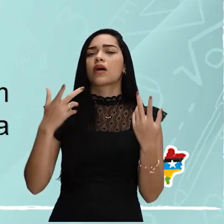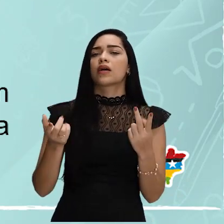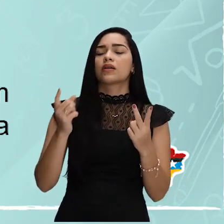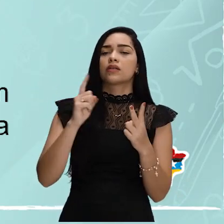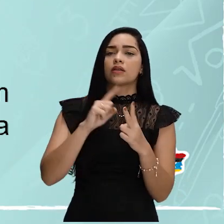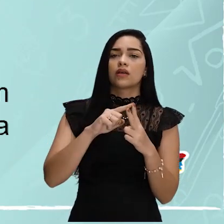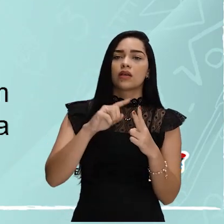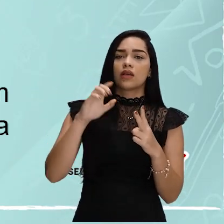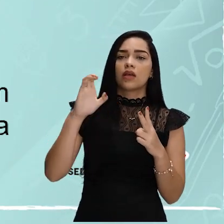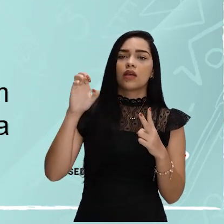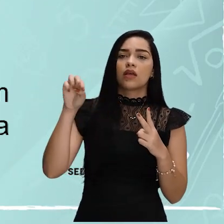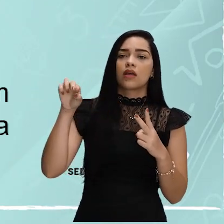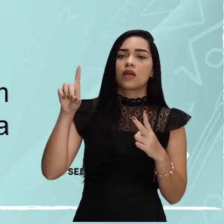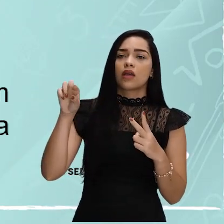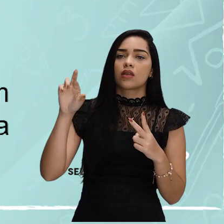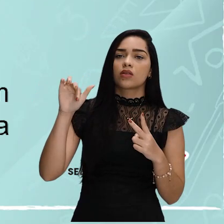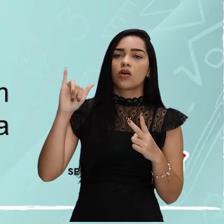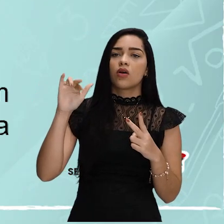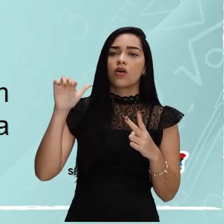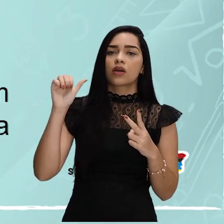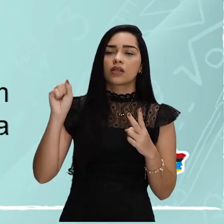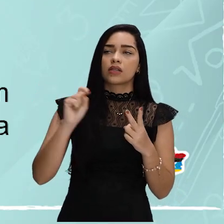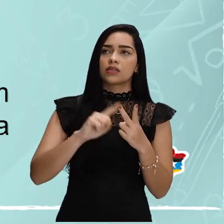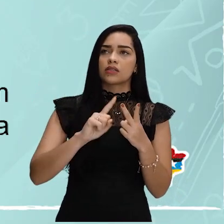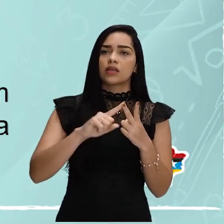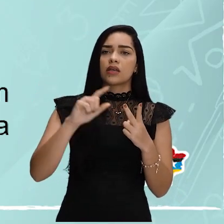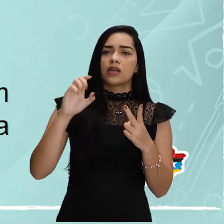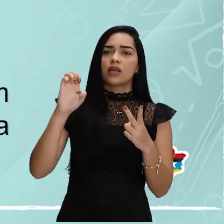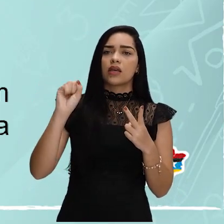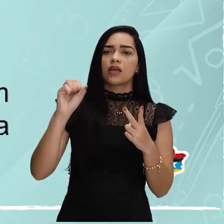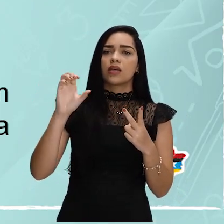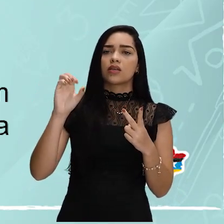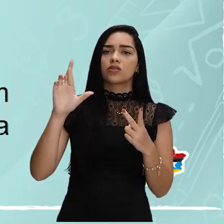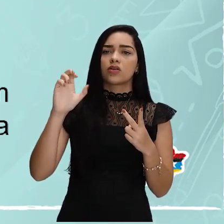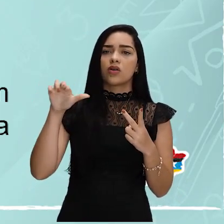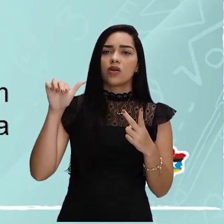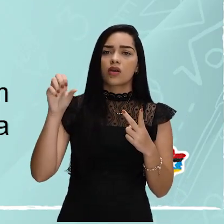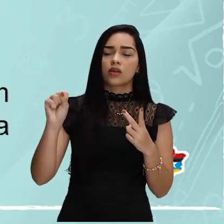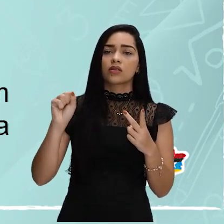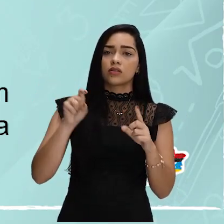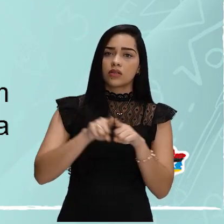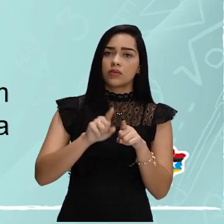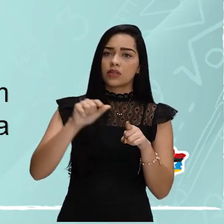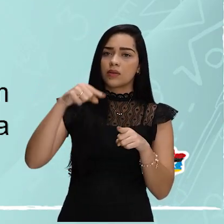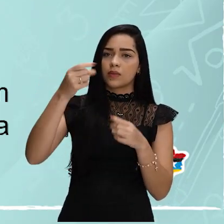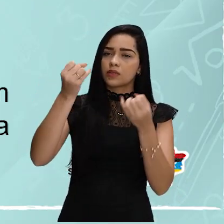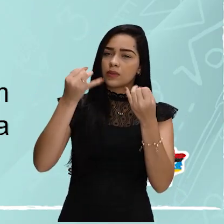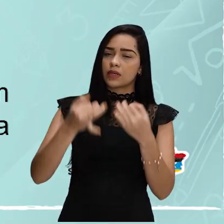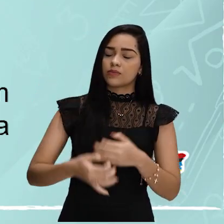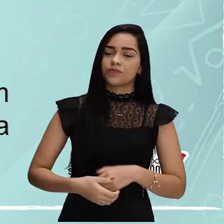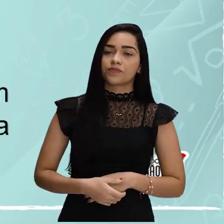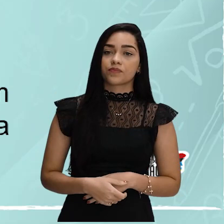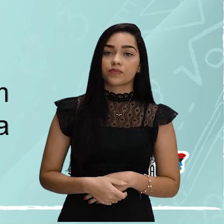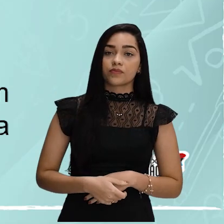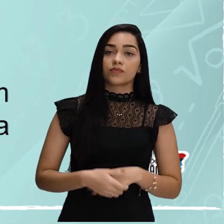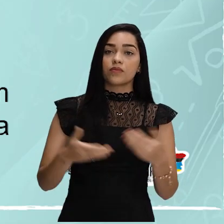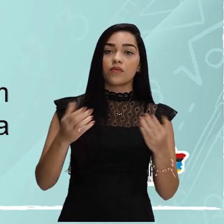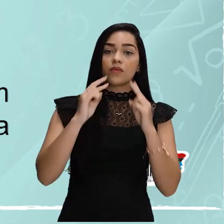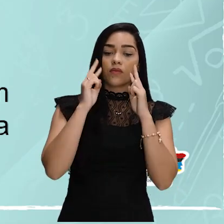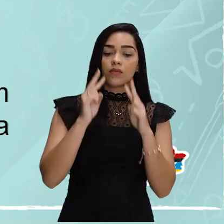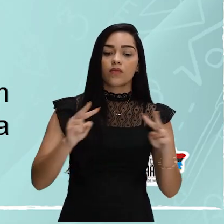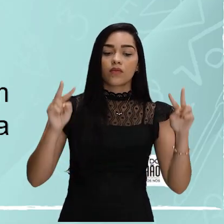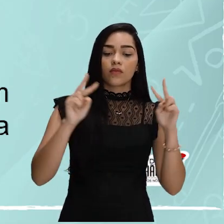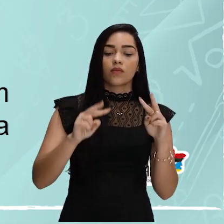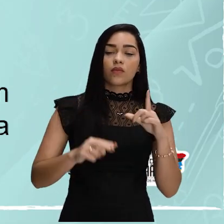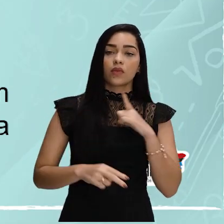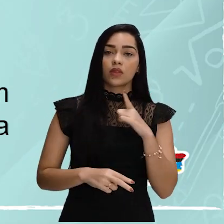Glândulas endócrinas, glândulas exócrinas. Vou falar também sobre as glândulas mais adiante, tá? Vou falar agora de epitélios